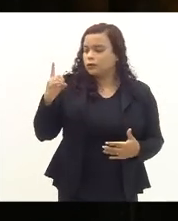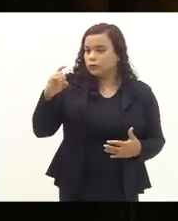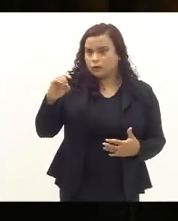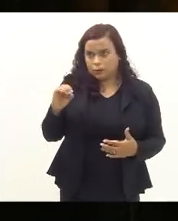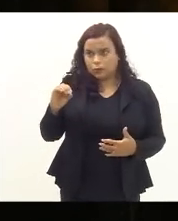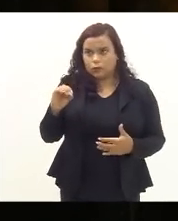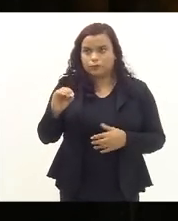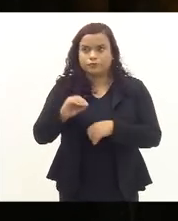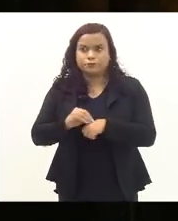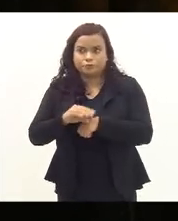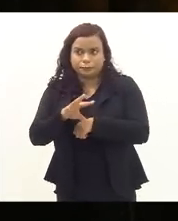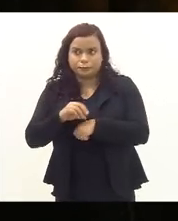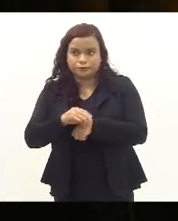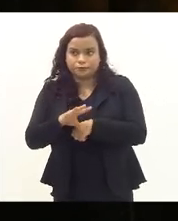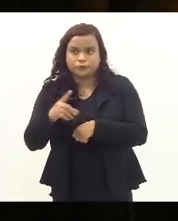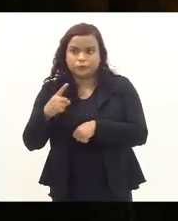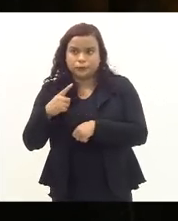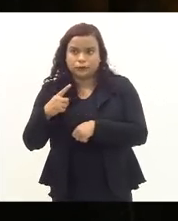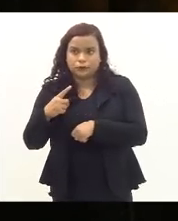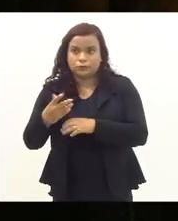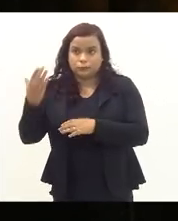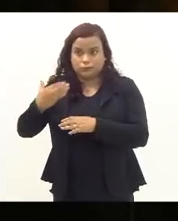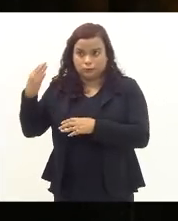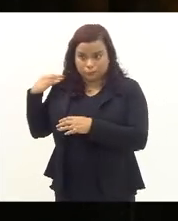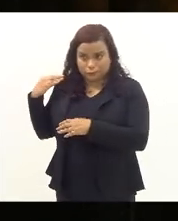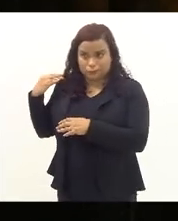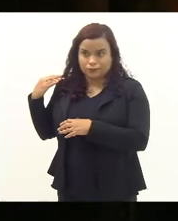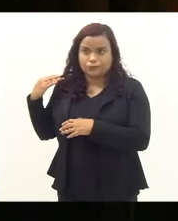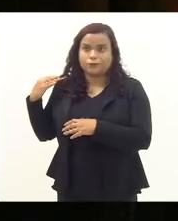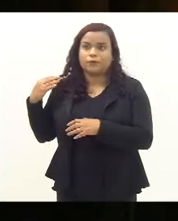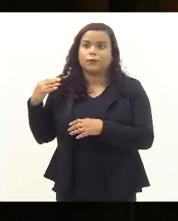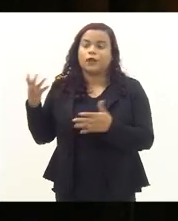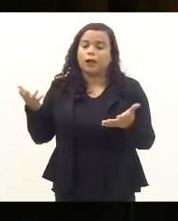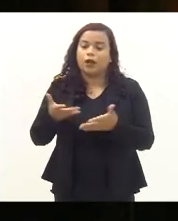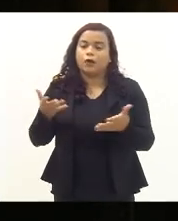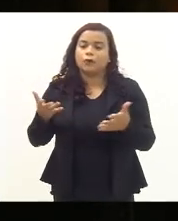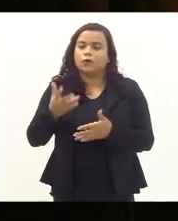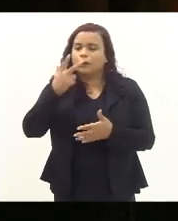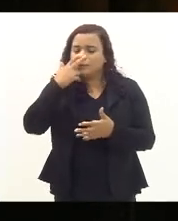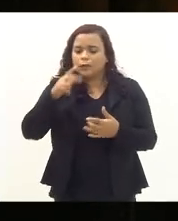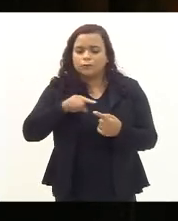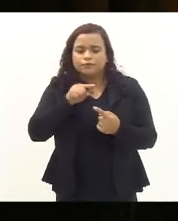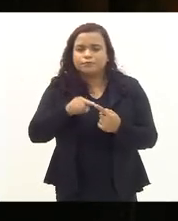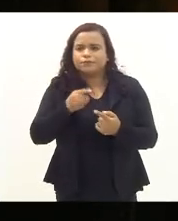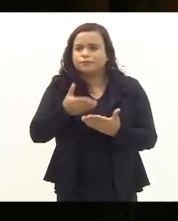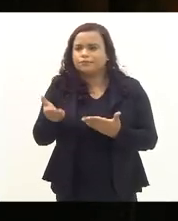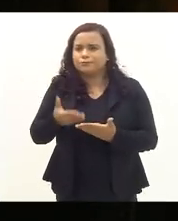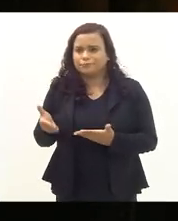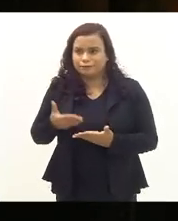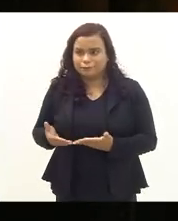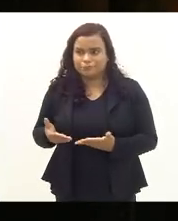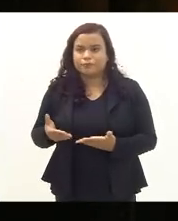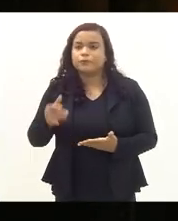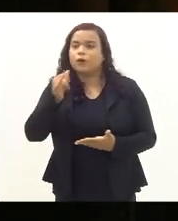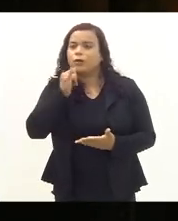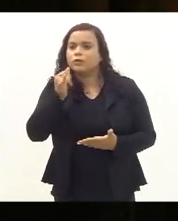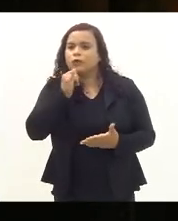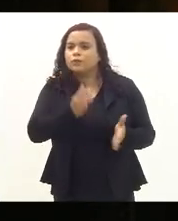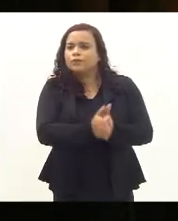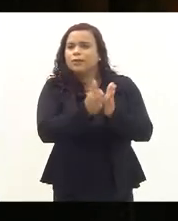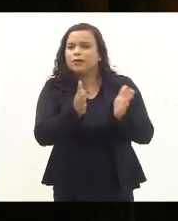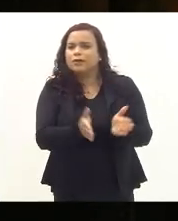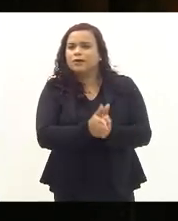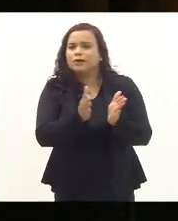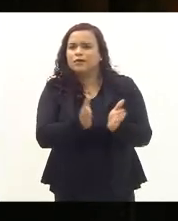passada deixou de ter centralidade por exemplo o enfrentamento a miséria